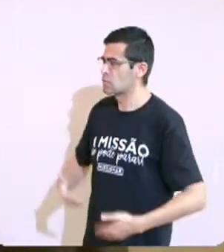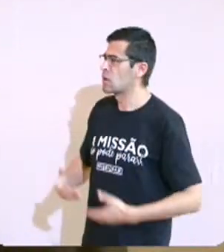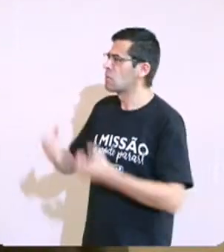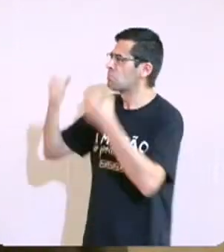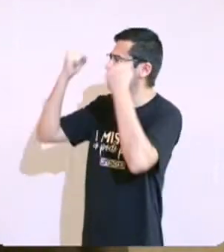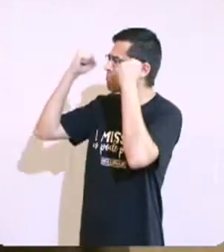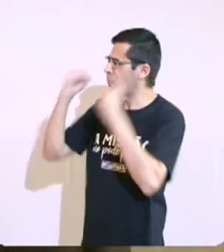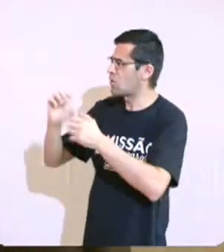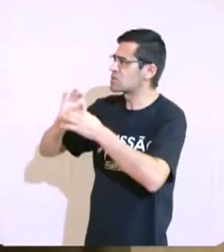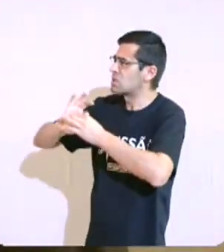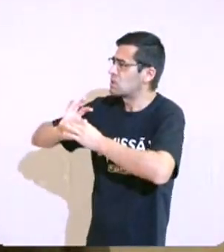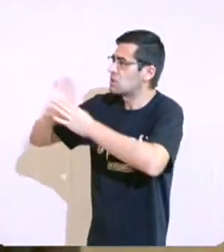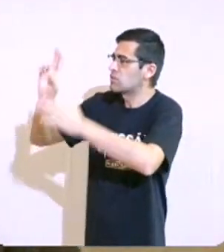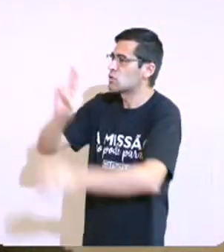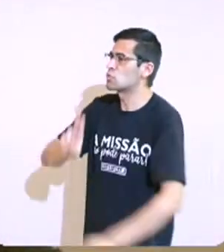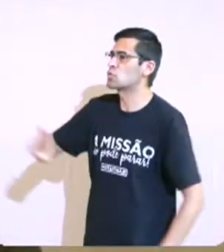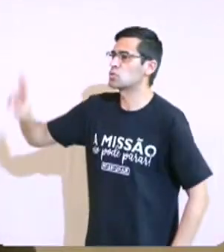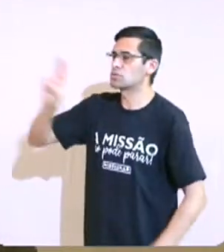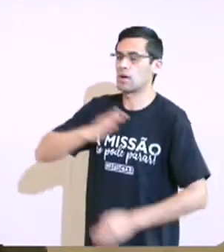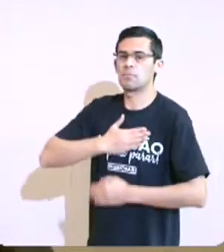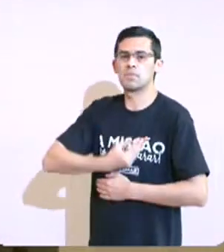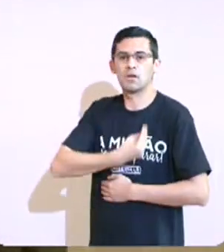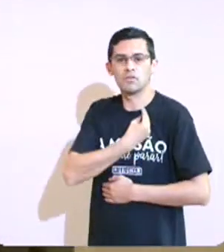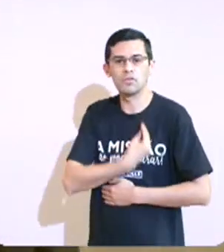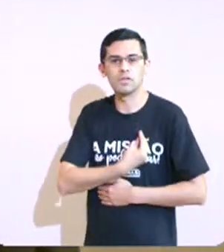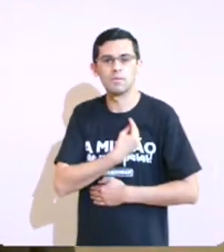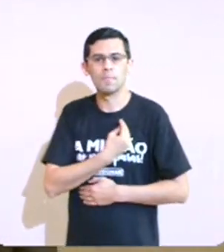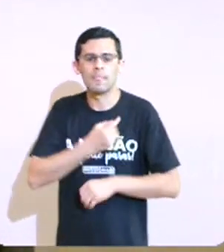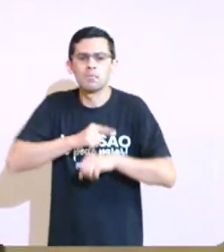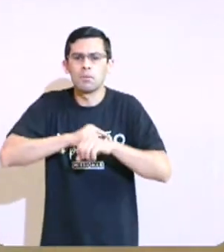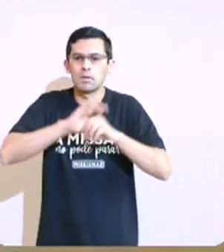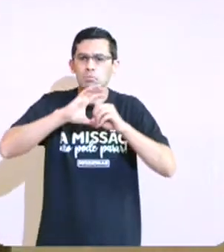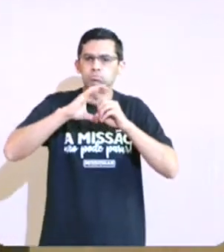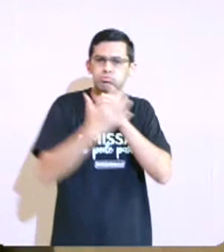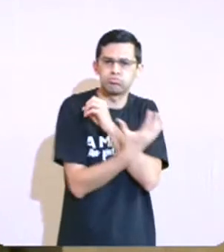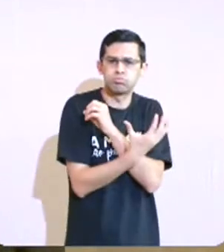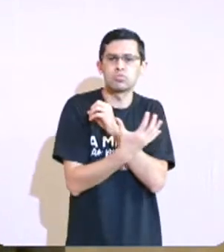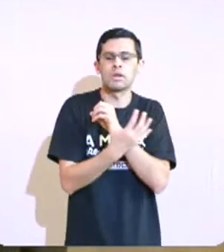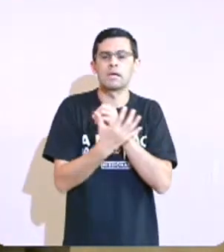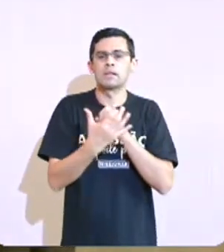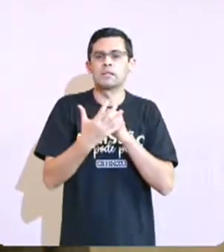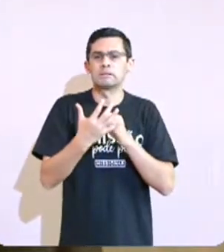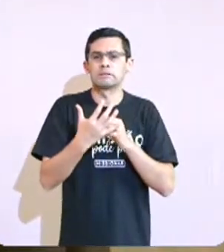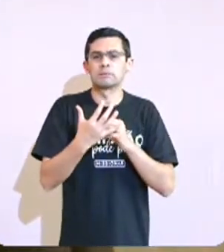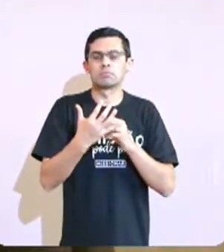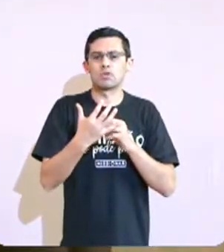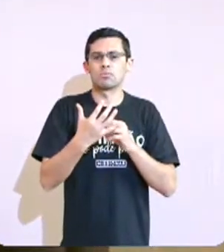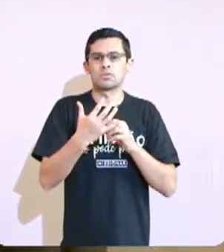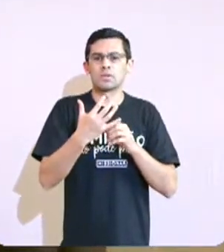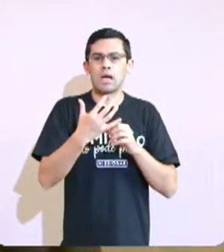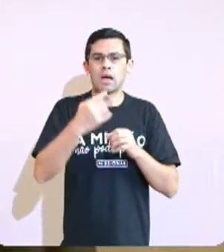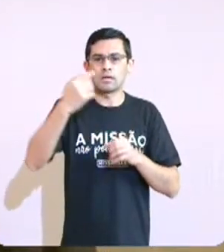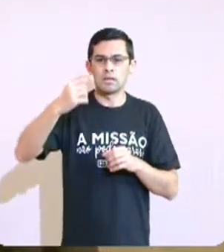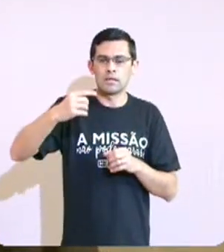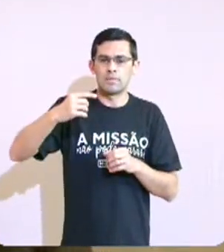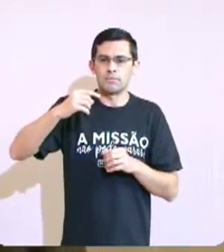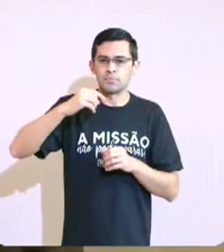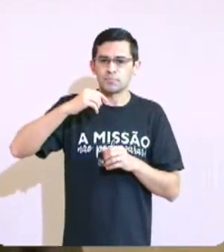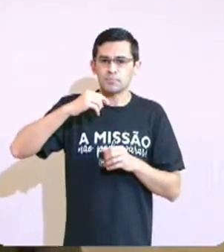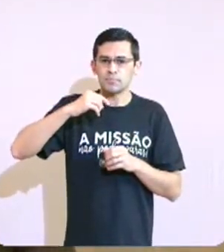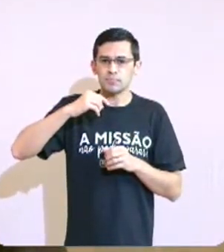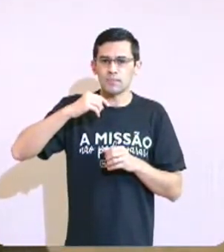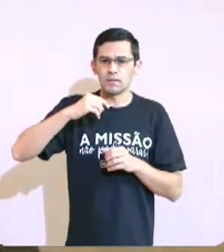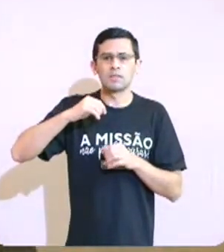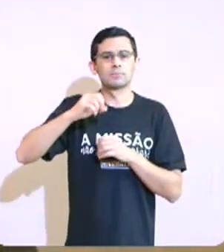a mim. Quando a coronavírus chegou em peso mesmo, no impacto, na cidade de Bérgamo, no norte